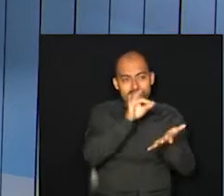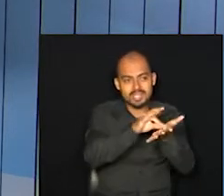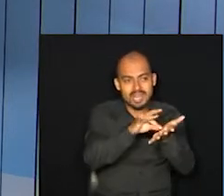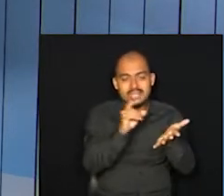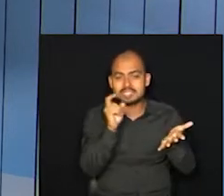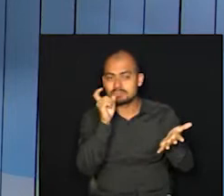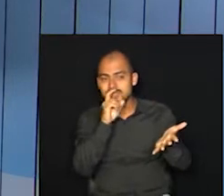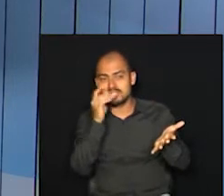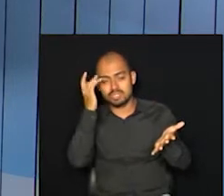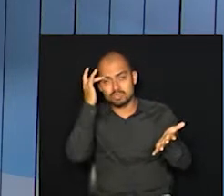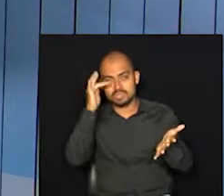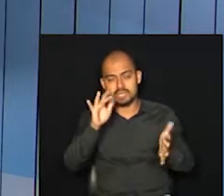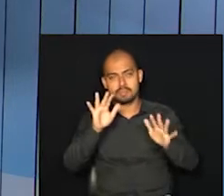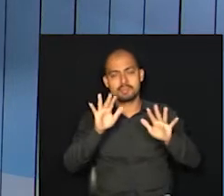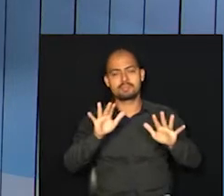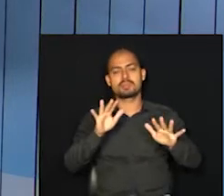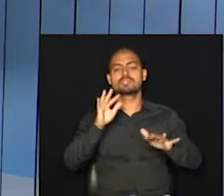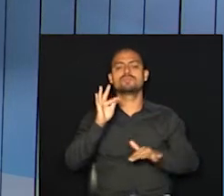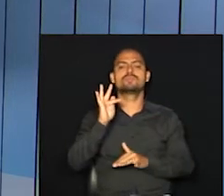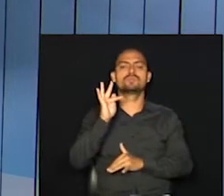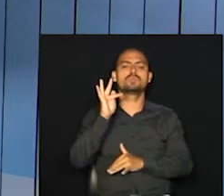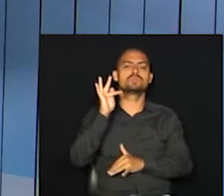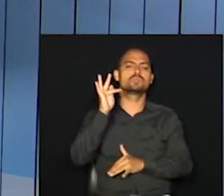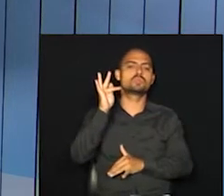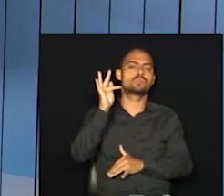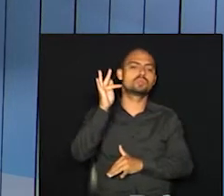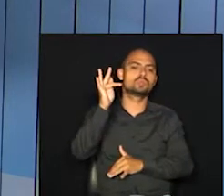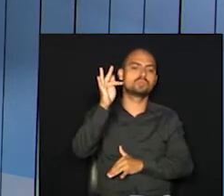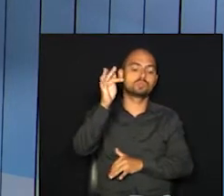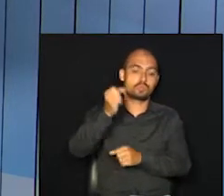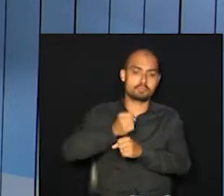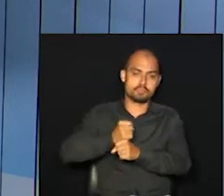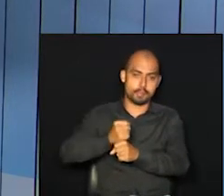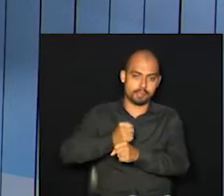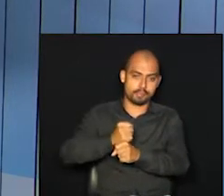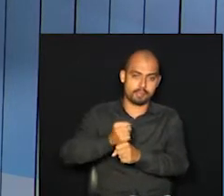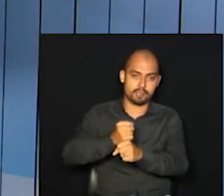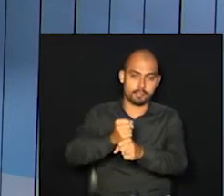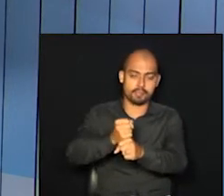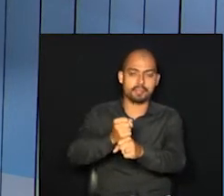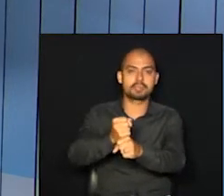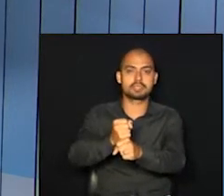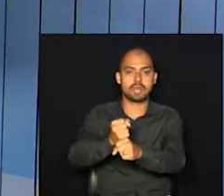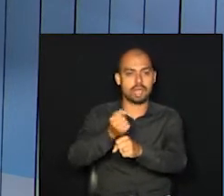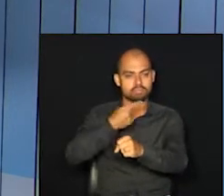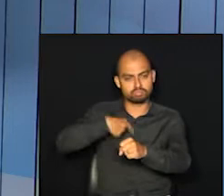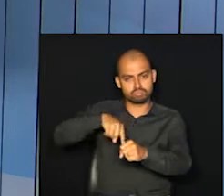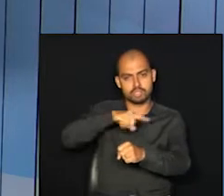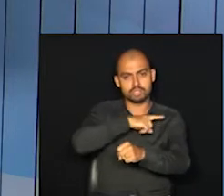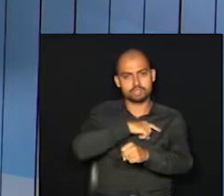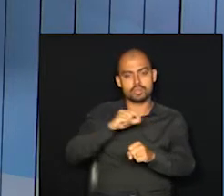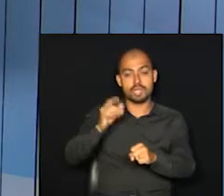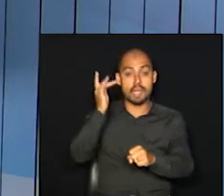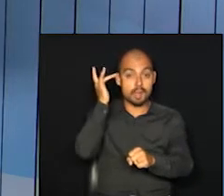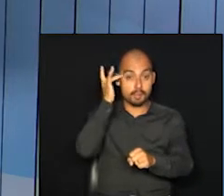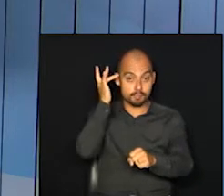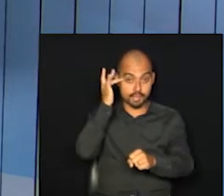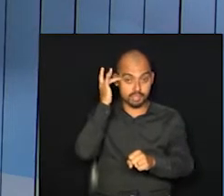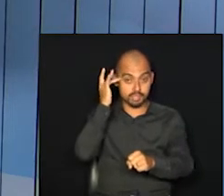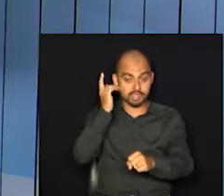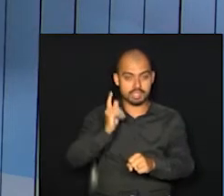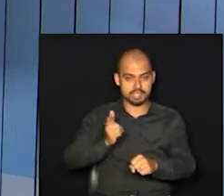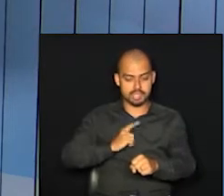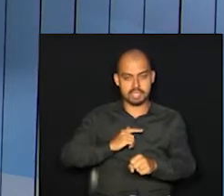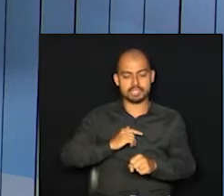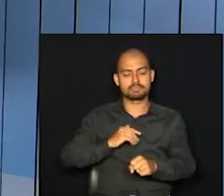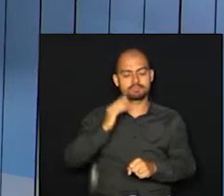mas você acha que futuramente, nos próximos anos, a gente vai caminhar para um amadurecimento e entender o papel que a